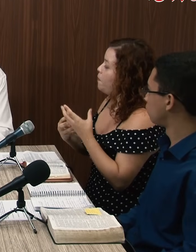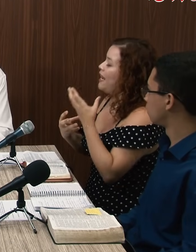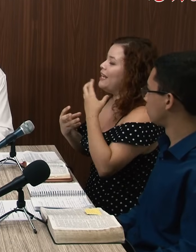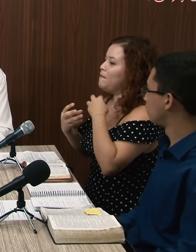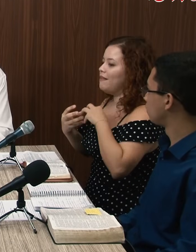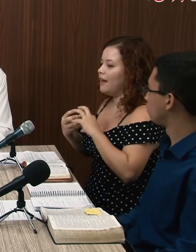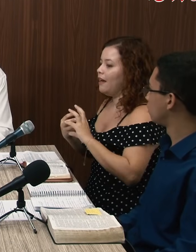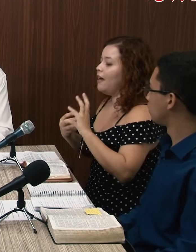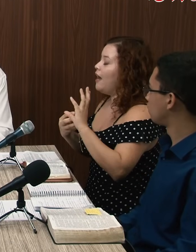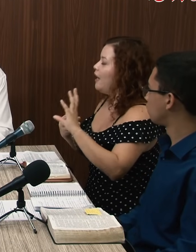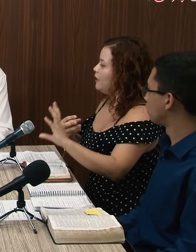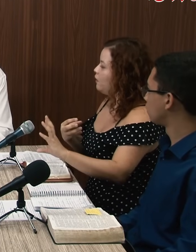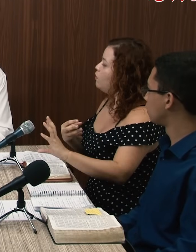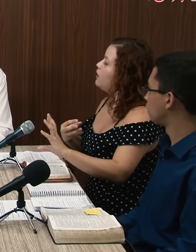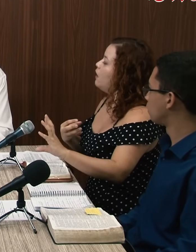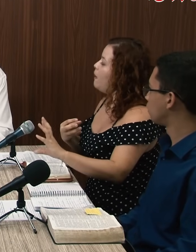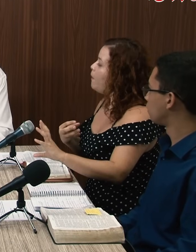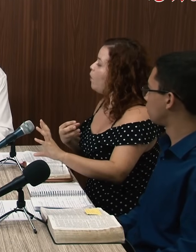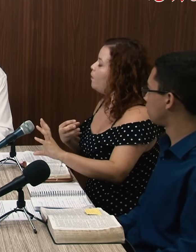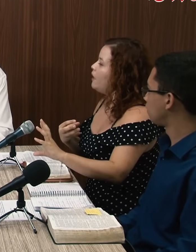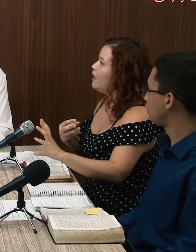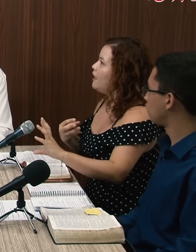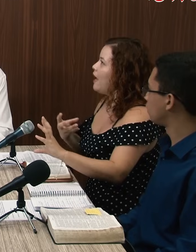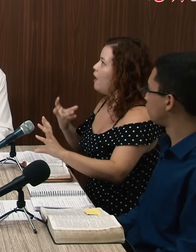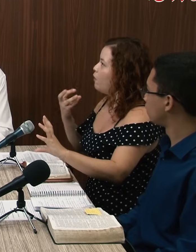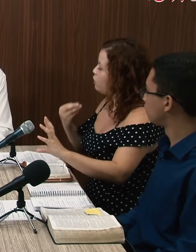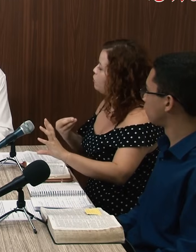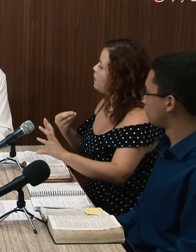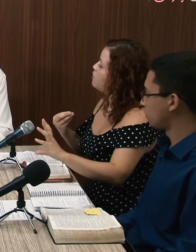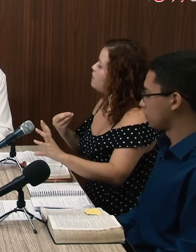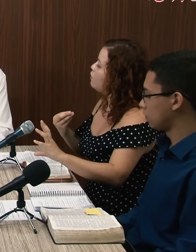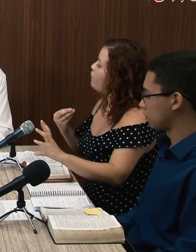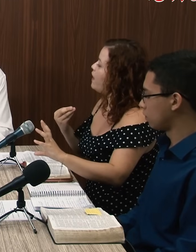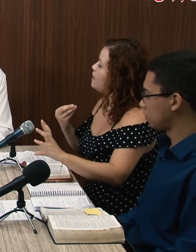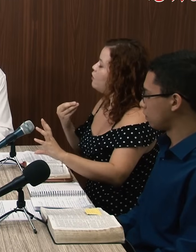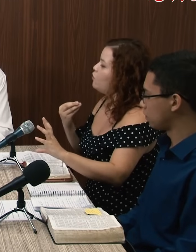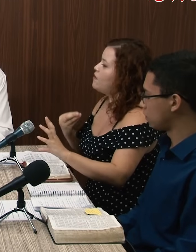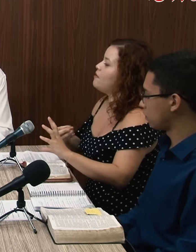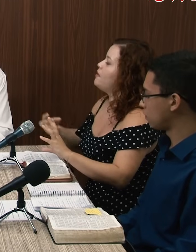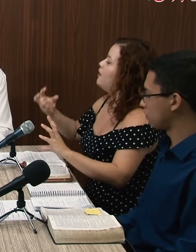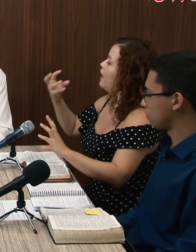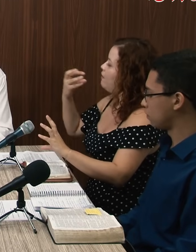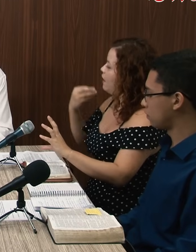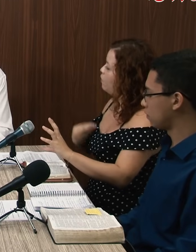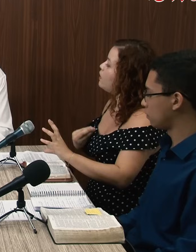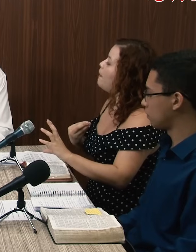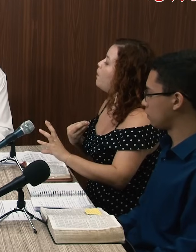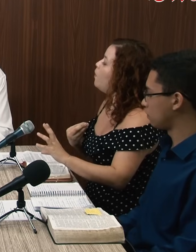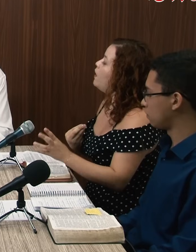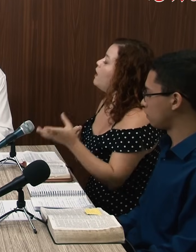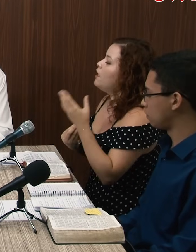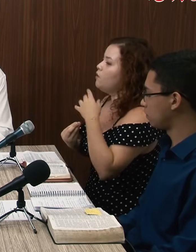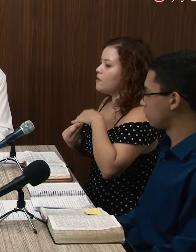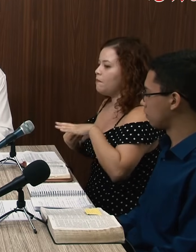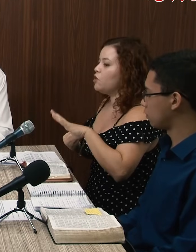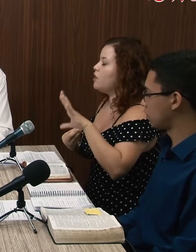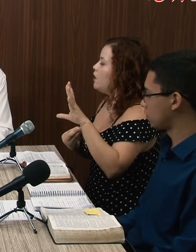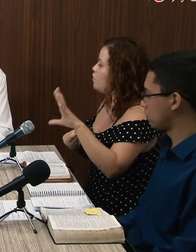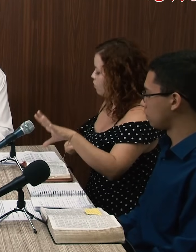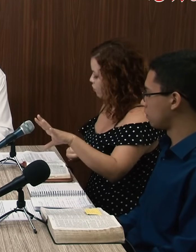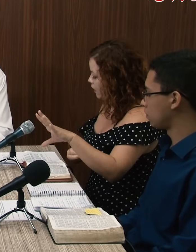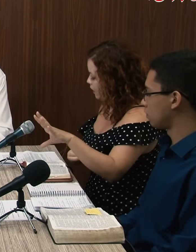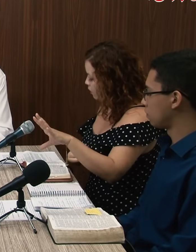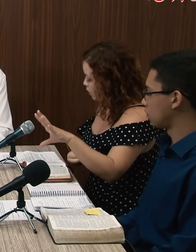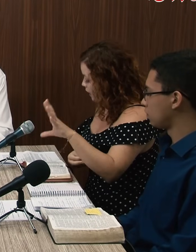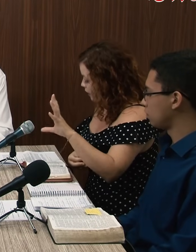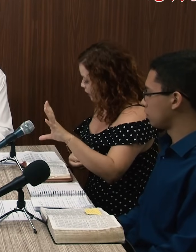nosso corpo e a eliminar aquilo que não é bom. E é o que o Espírito Santo faz, ele nos ensina a reter o que é bom e nos abster